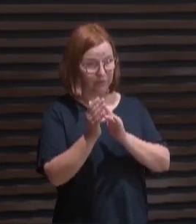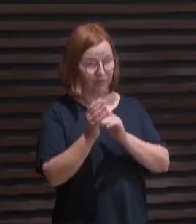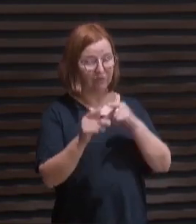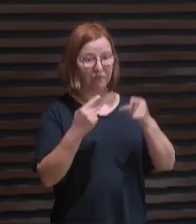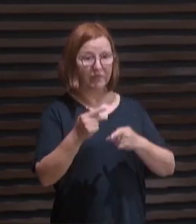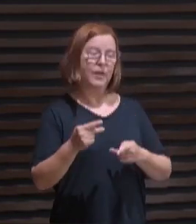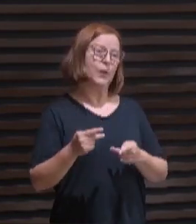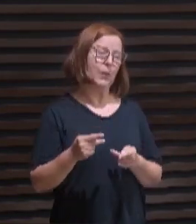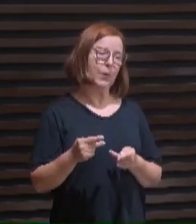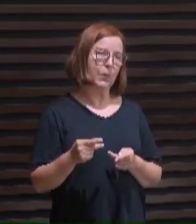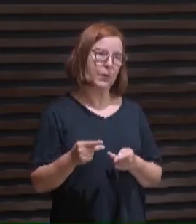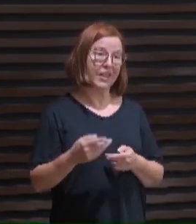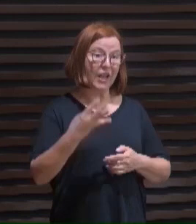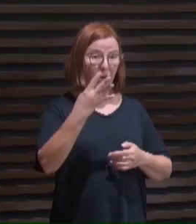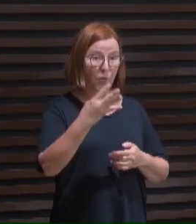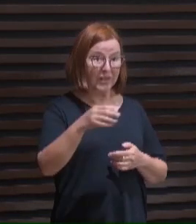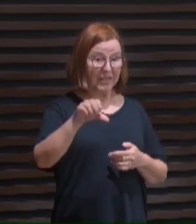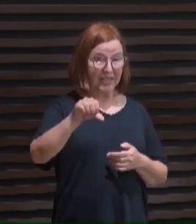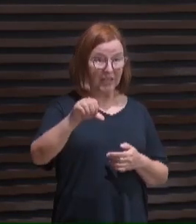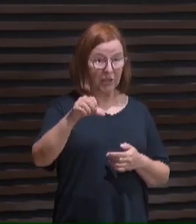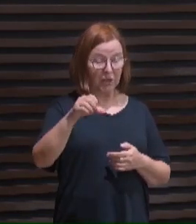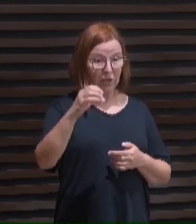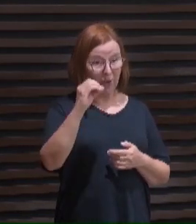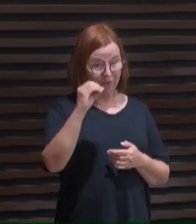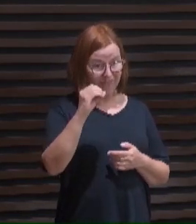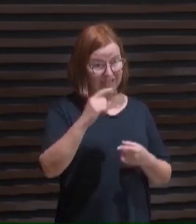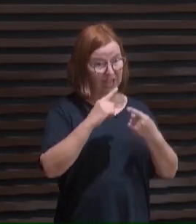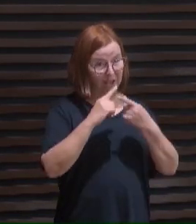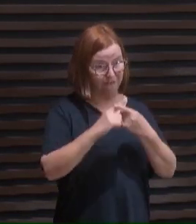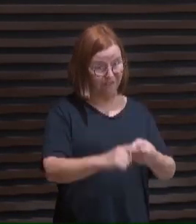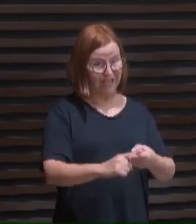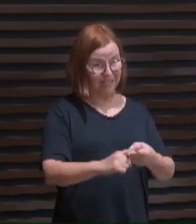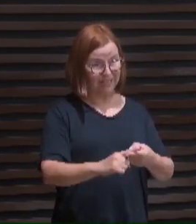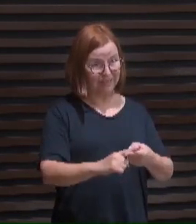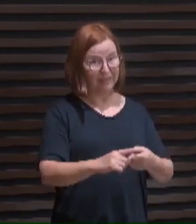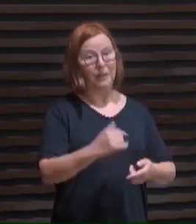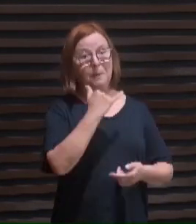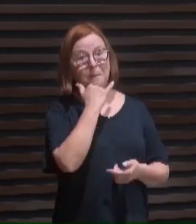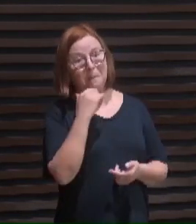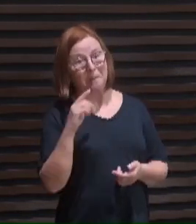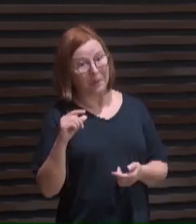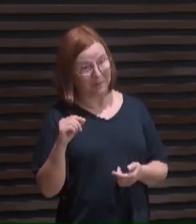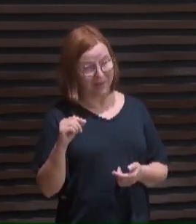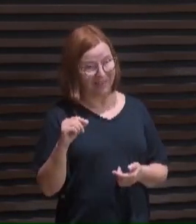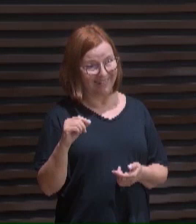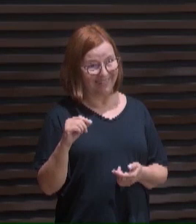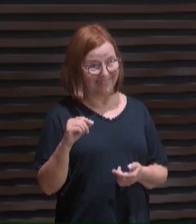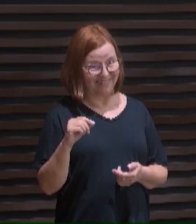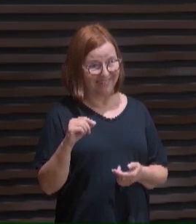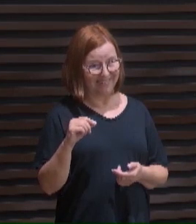vezes para que seja a cada 3 minutos um perdão por 24